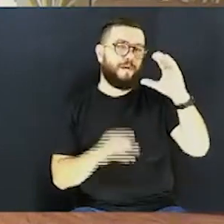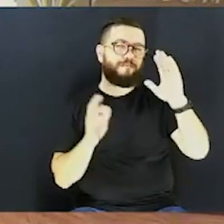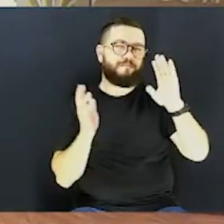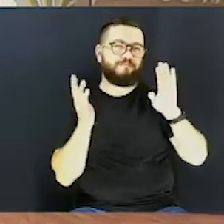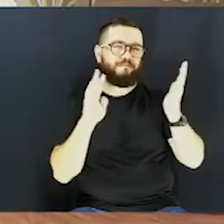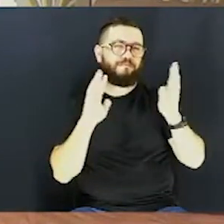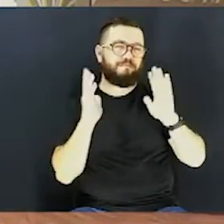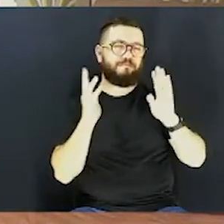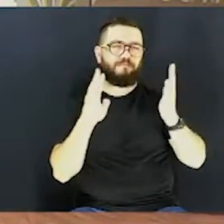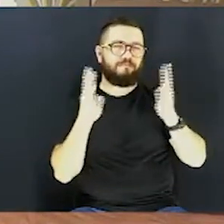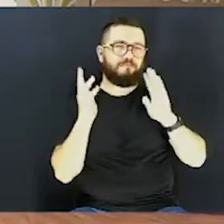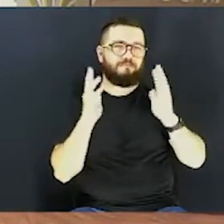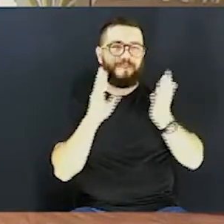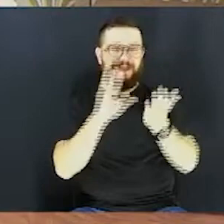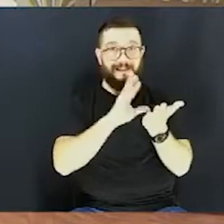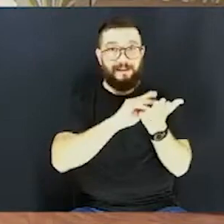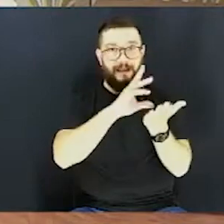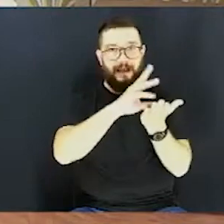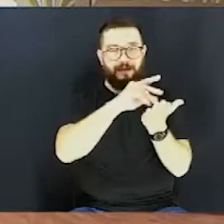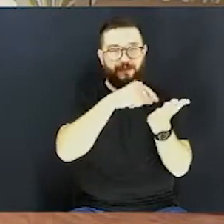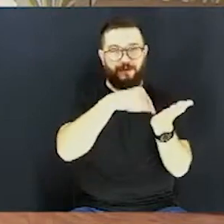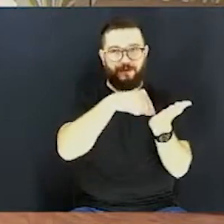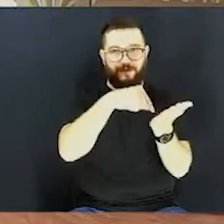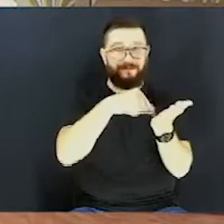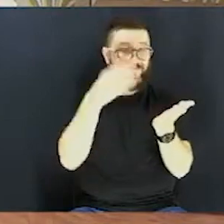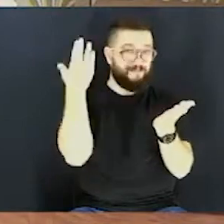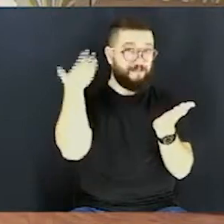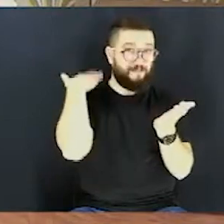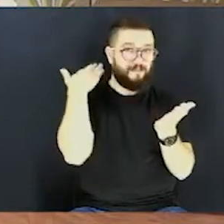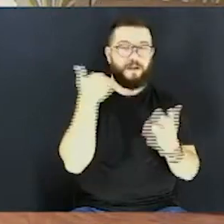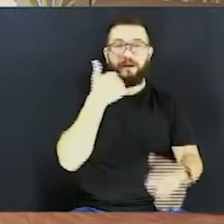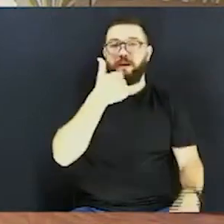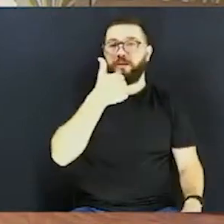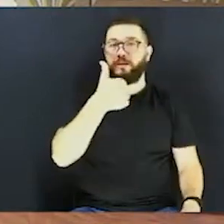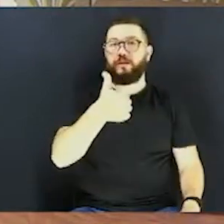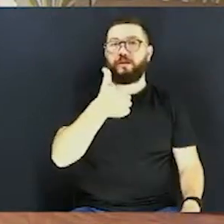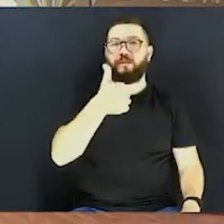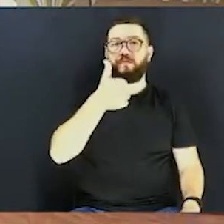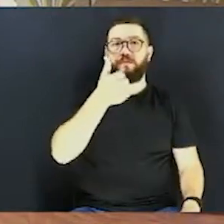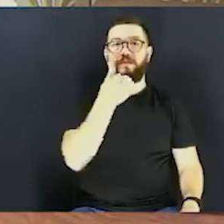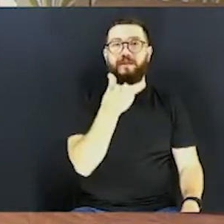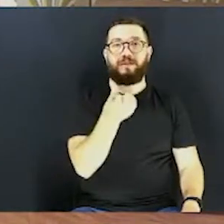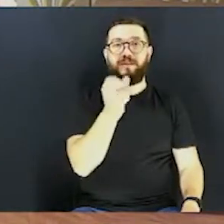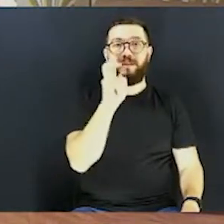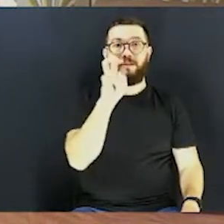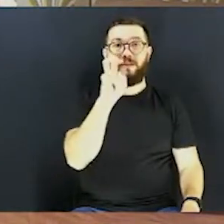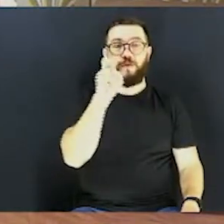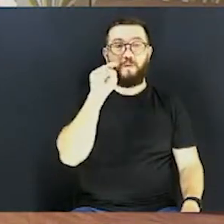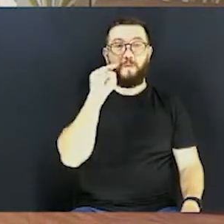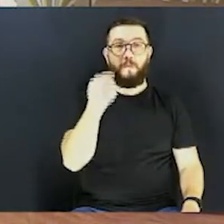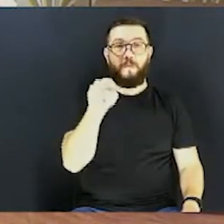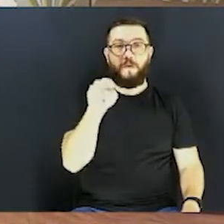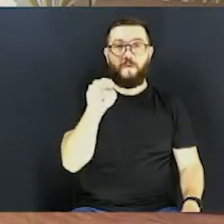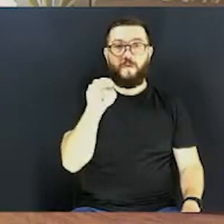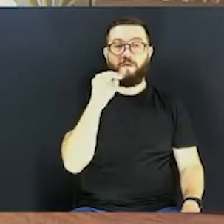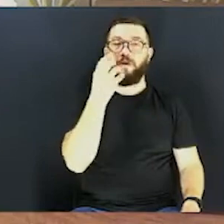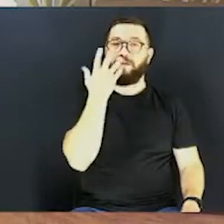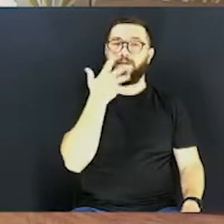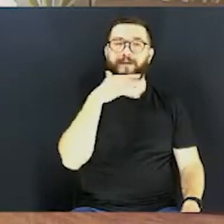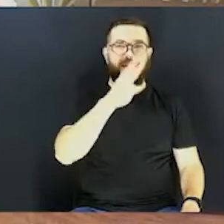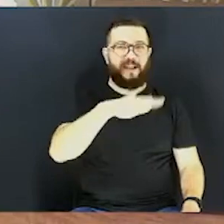dados dessa pesquisa, naquela data, 165 mil crianças da primeira